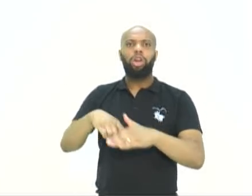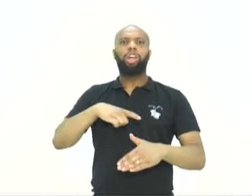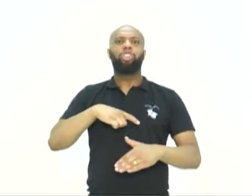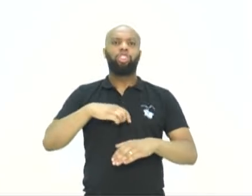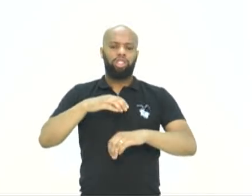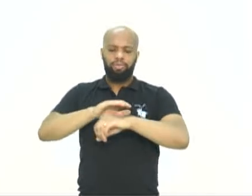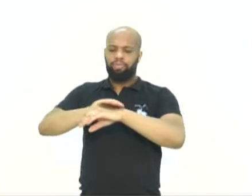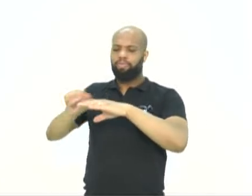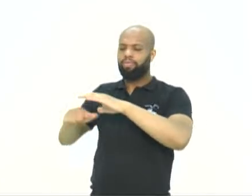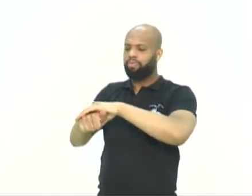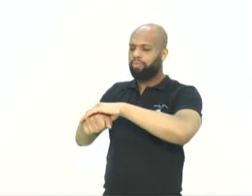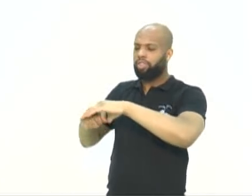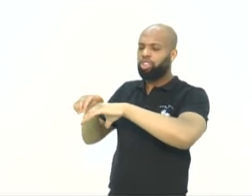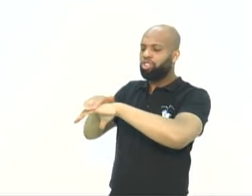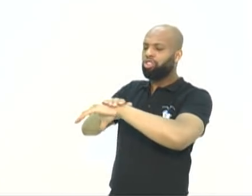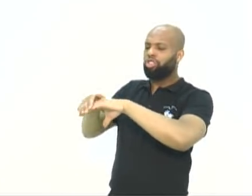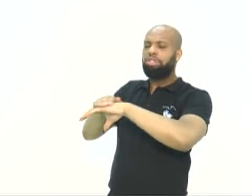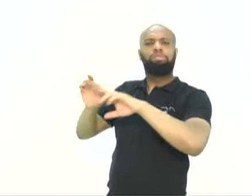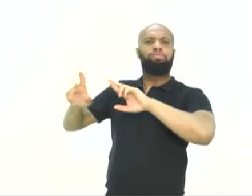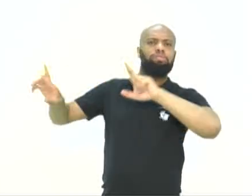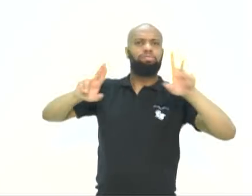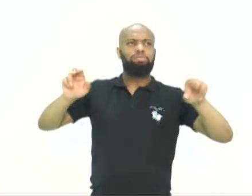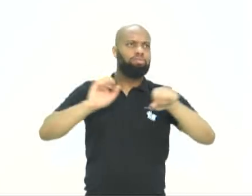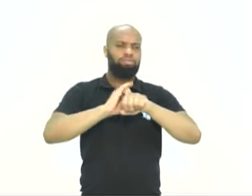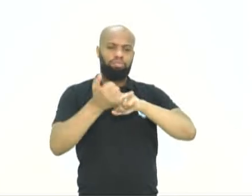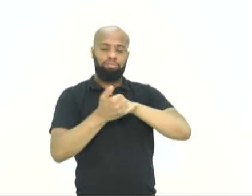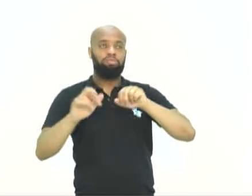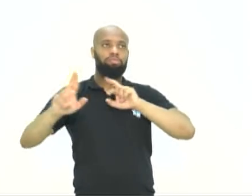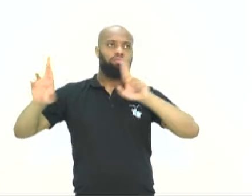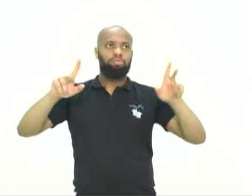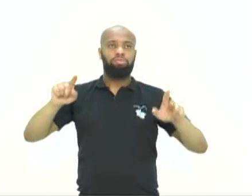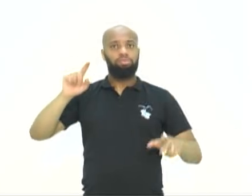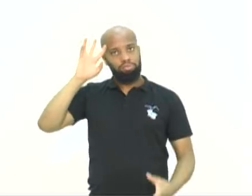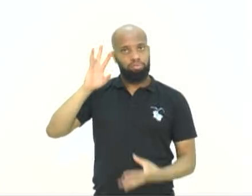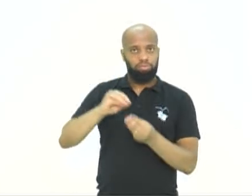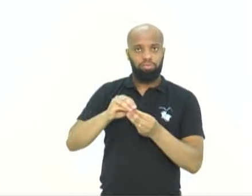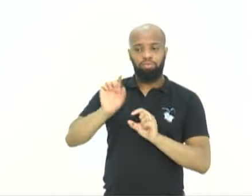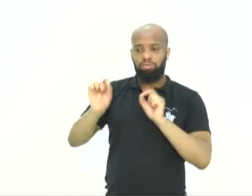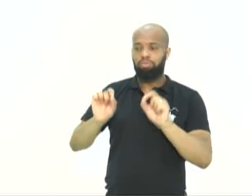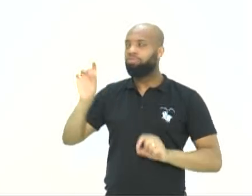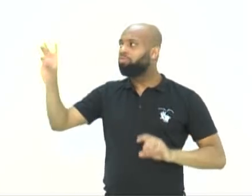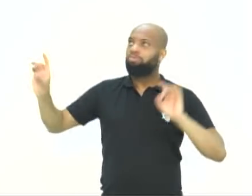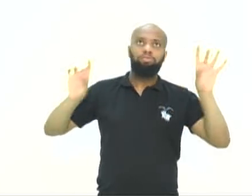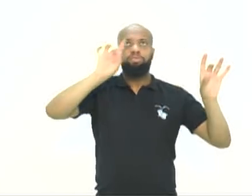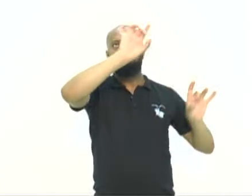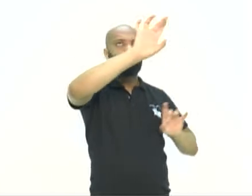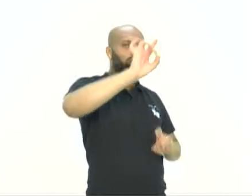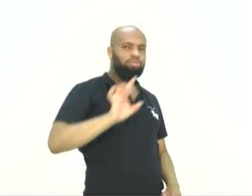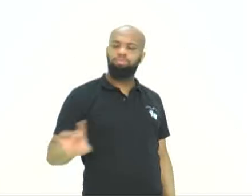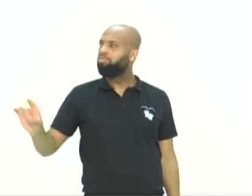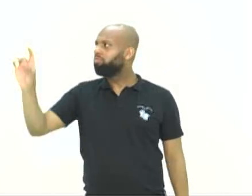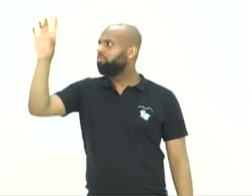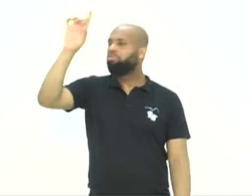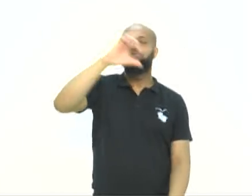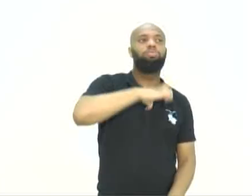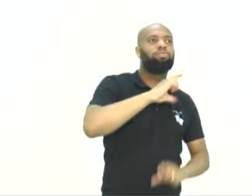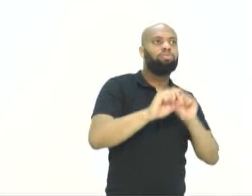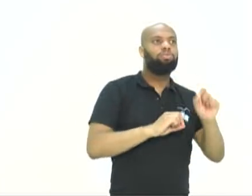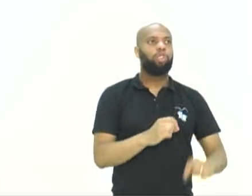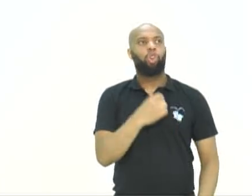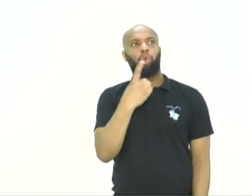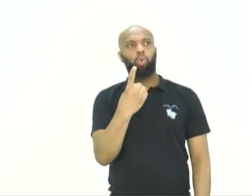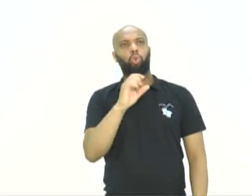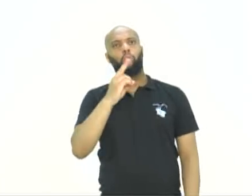diferentes. Ele também encontrou aqui, pessoal, Darwin concluiu que em cada local, 1 ou mais